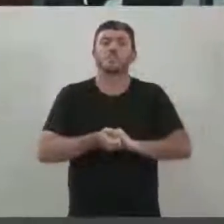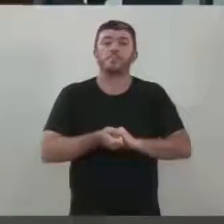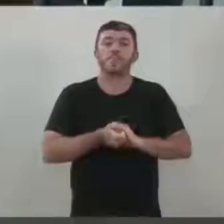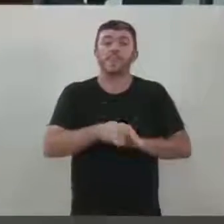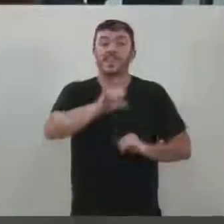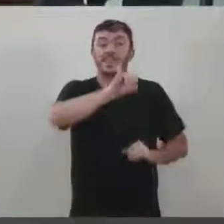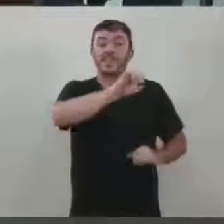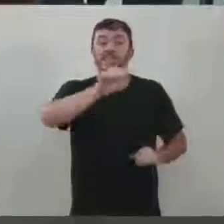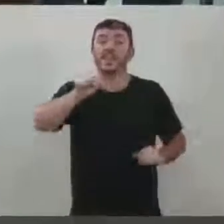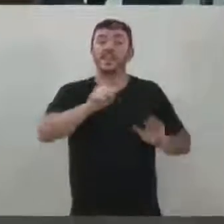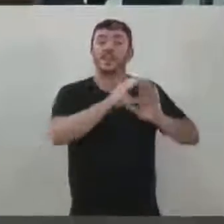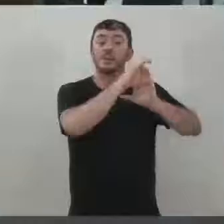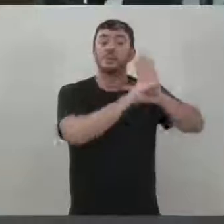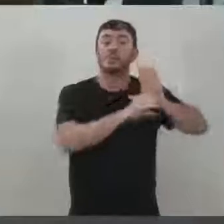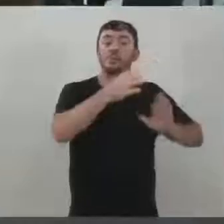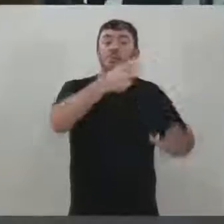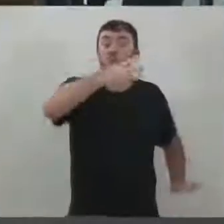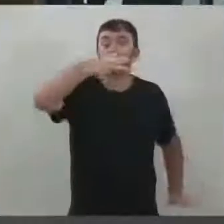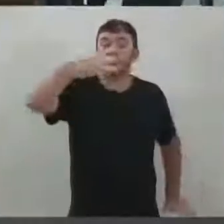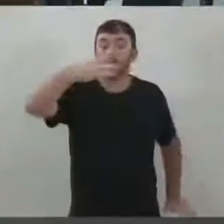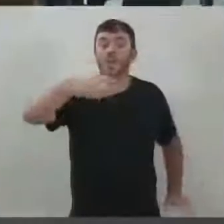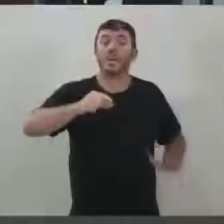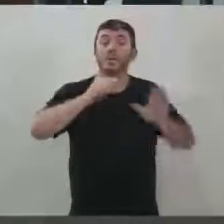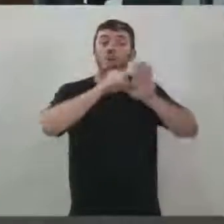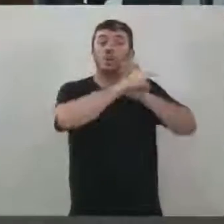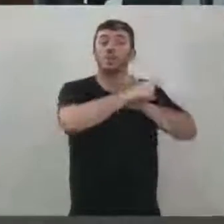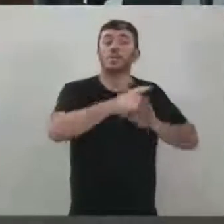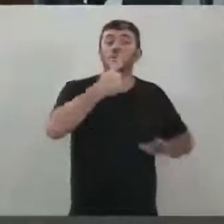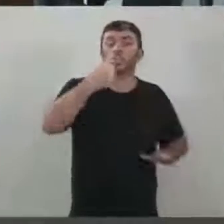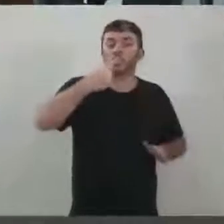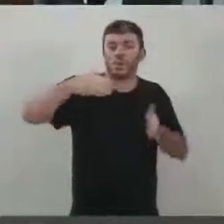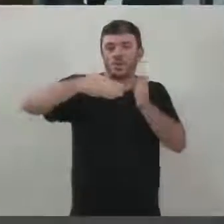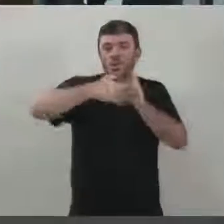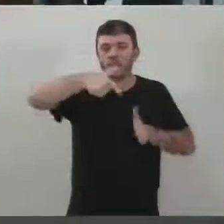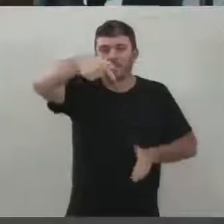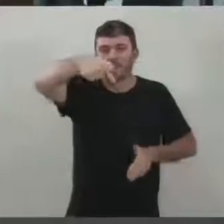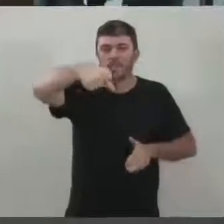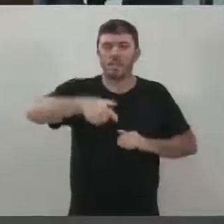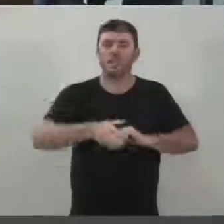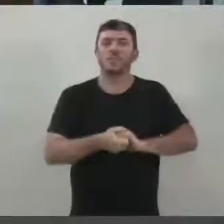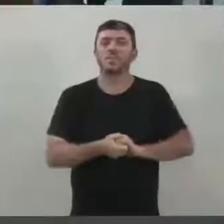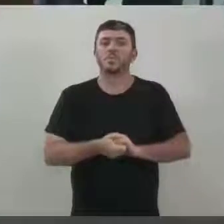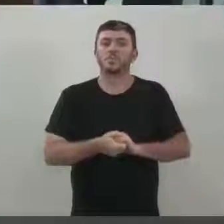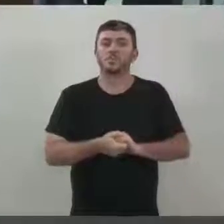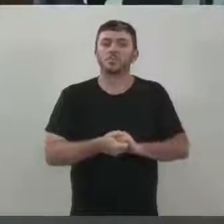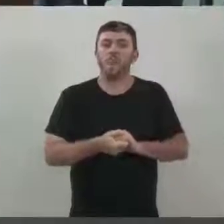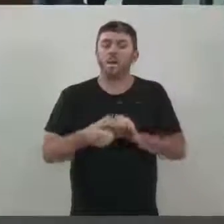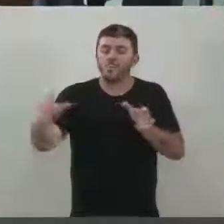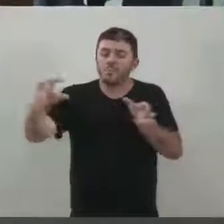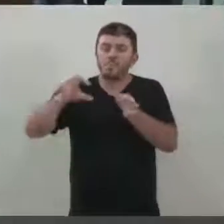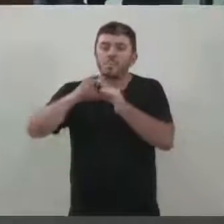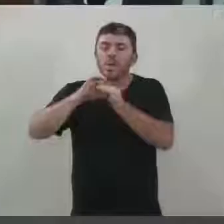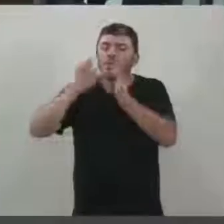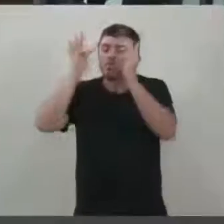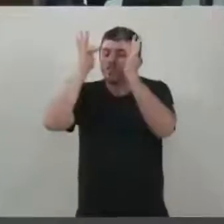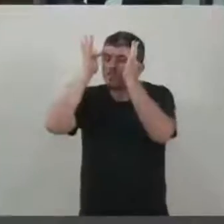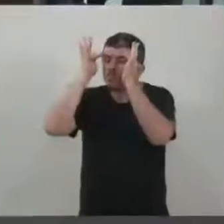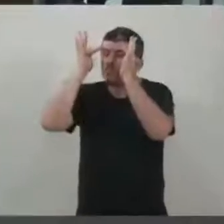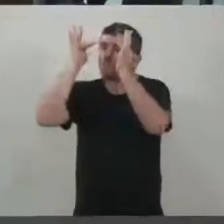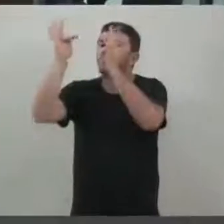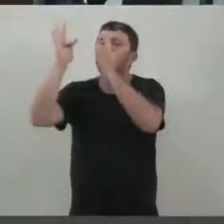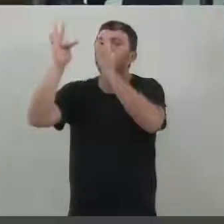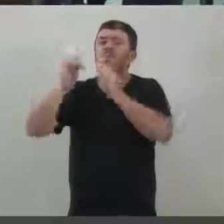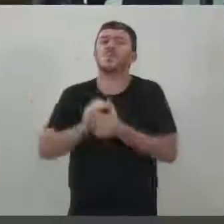Isaías, capítulo 43, versículos de 1 a 7. Aliado fiel.